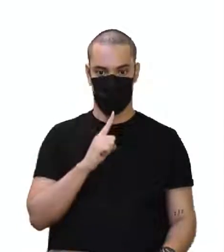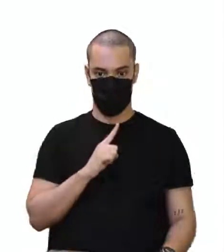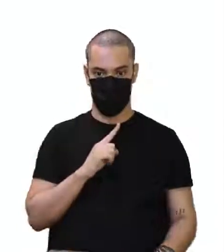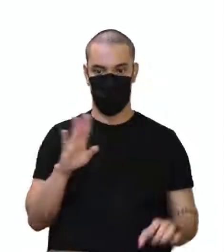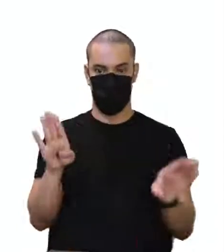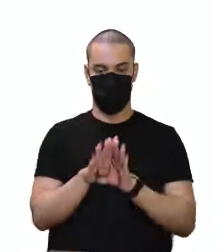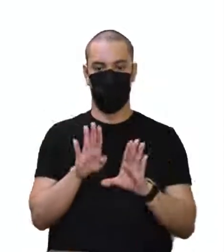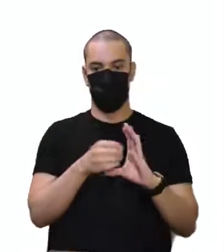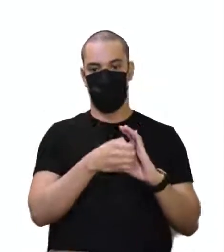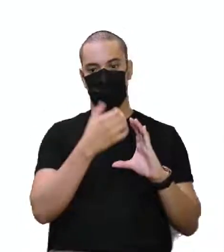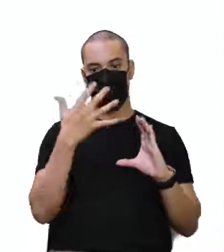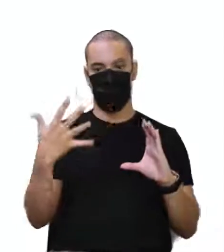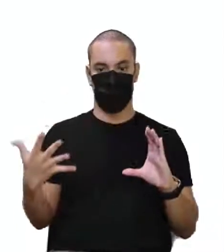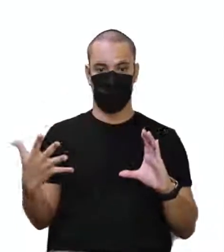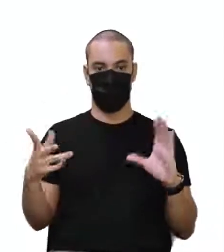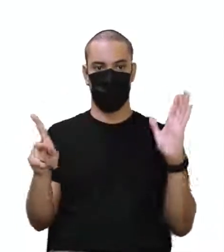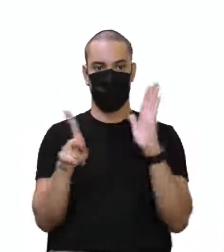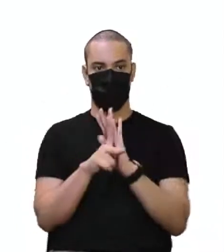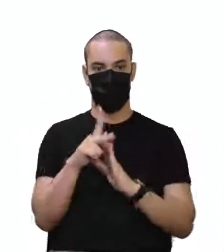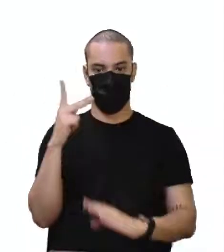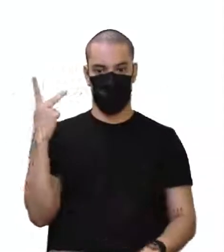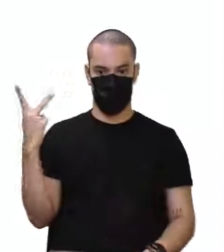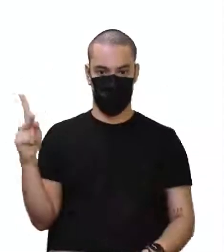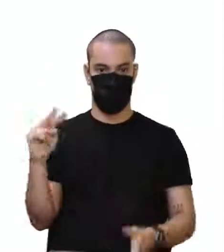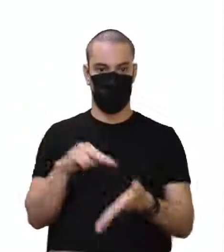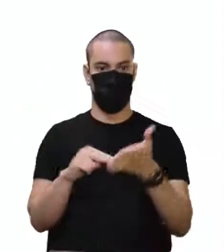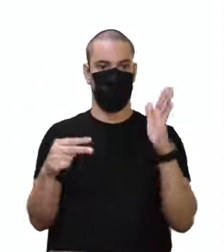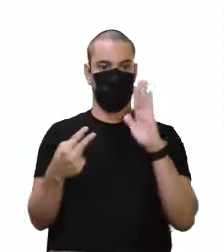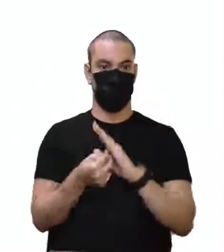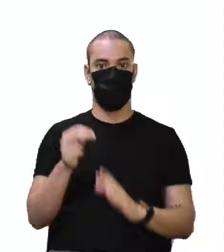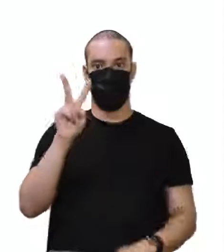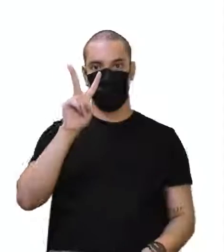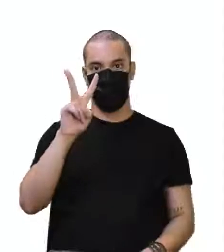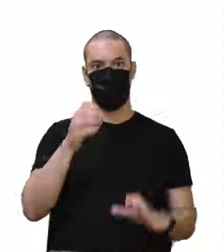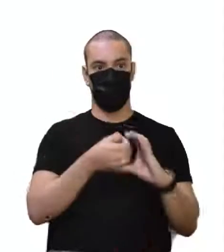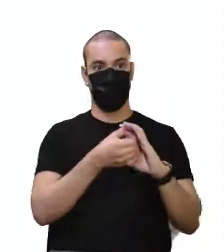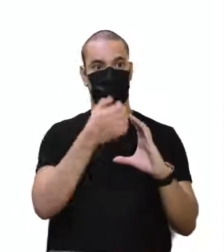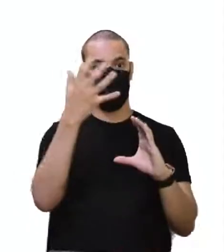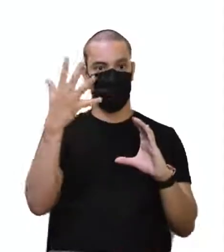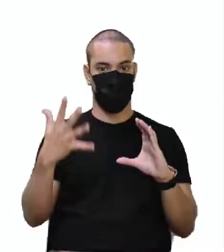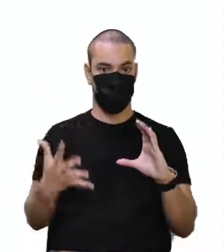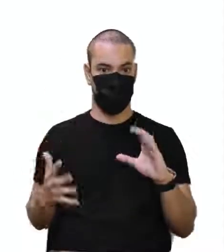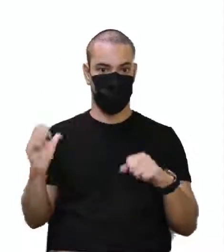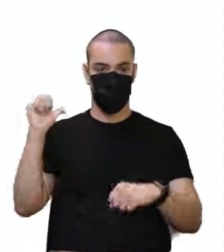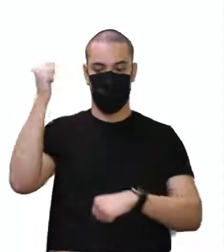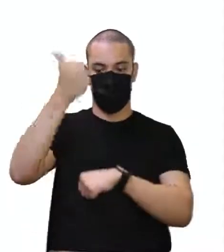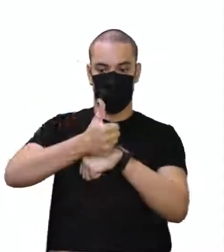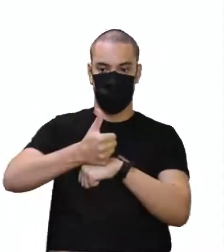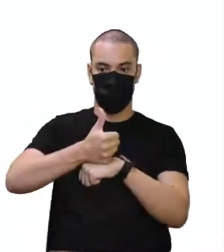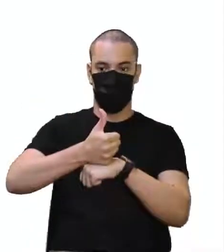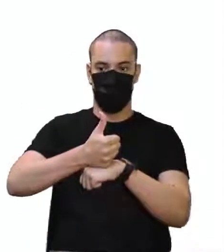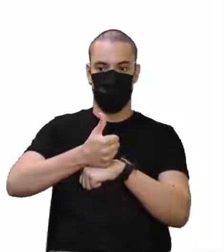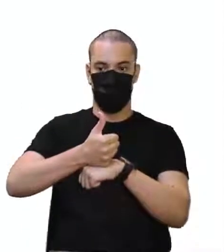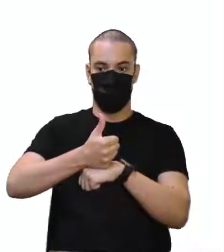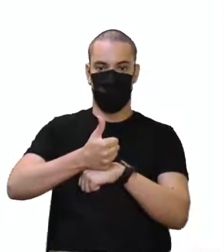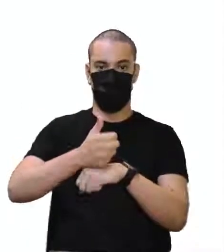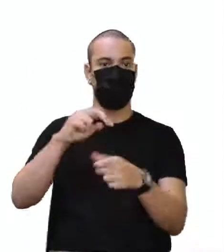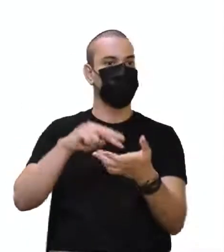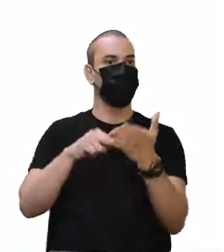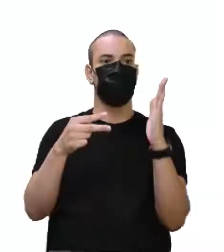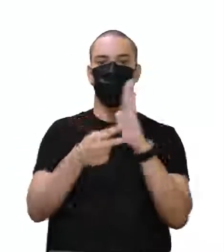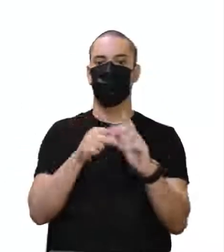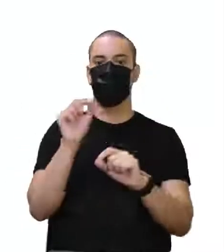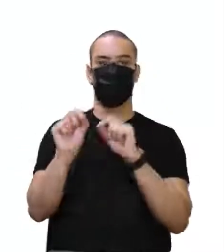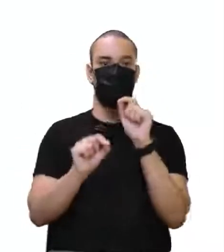e o aspecto liso da semente eram 2 características que eram dominantes. Dominantes